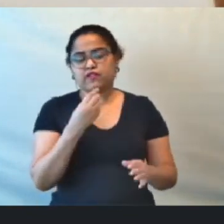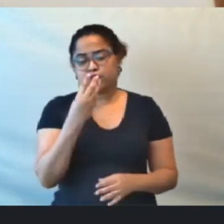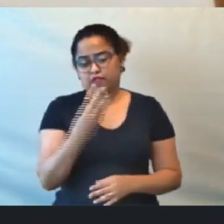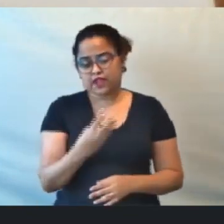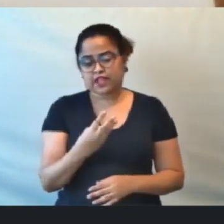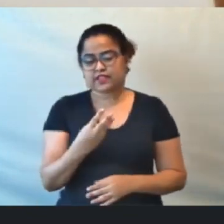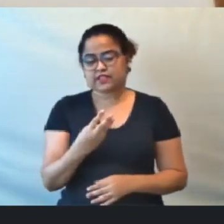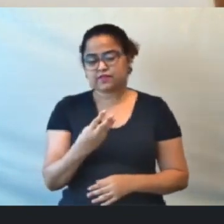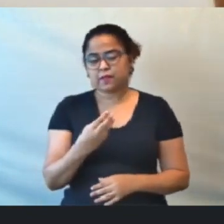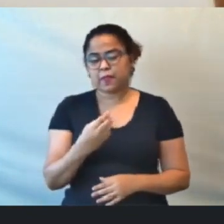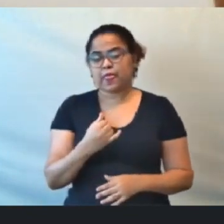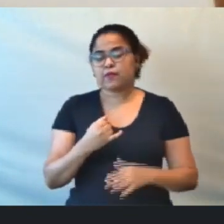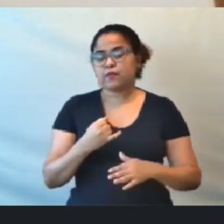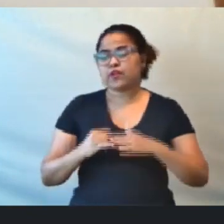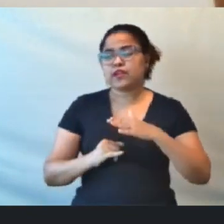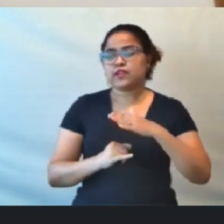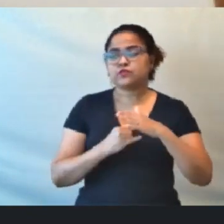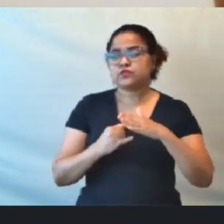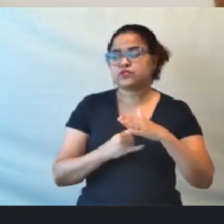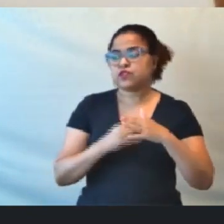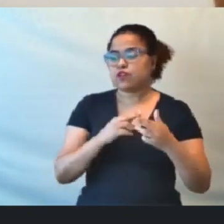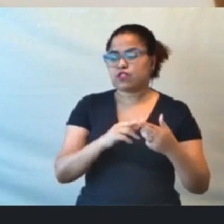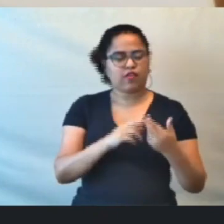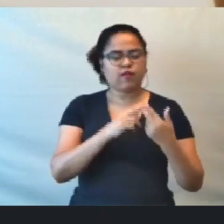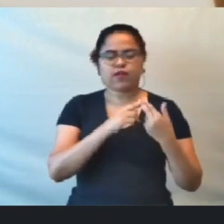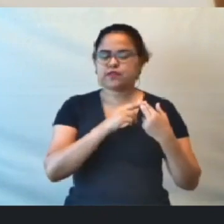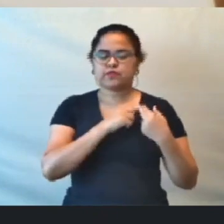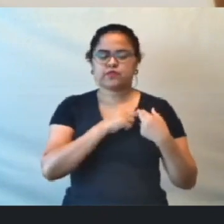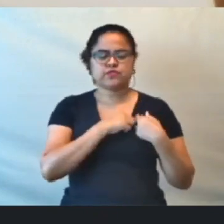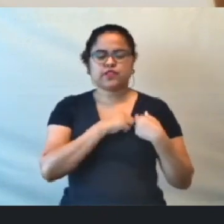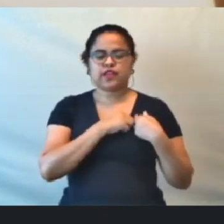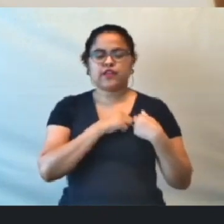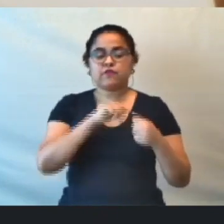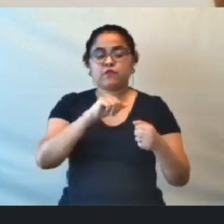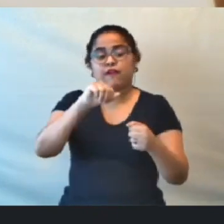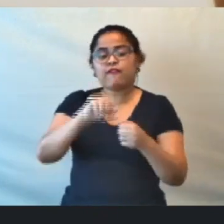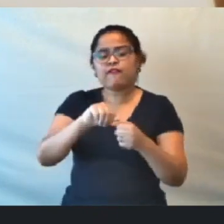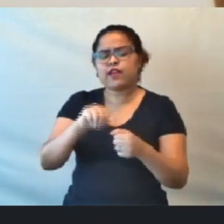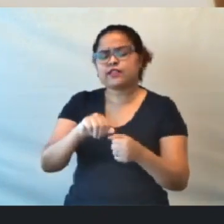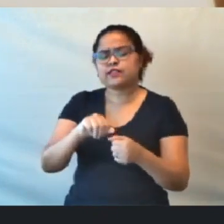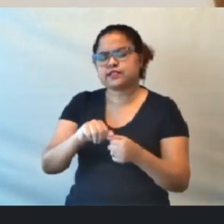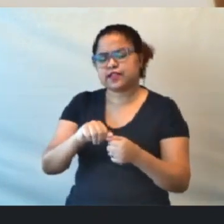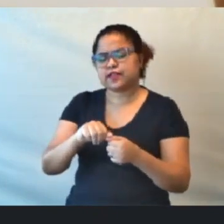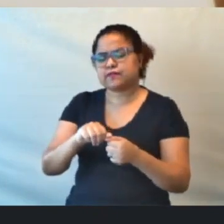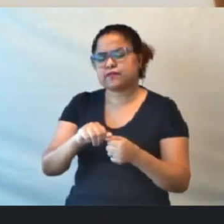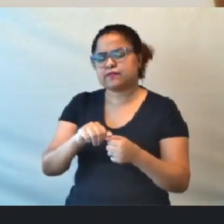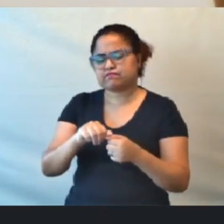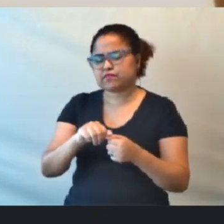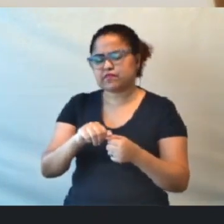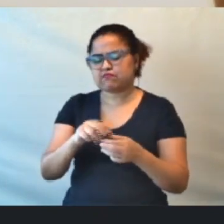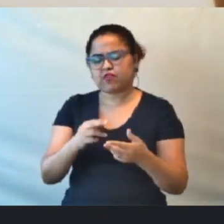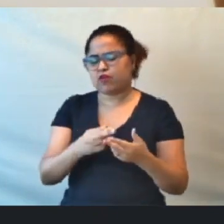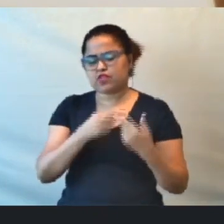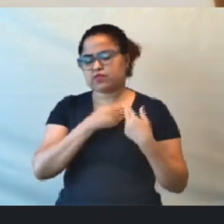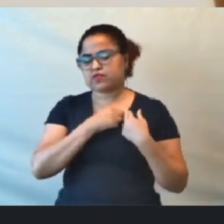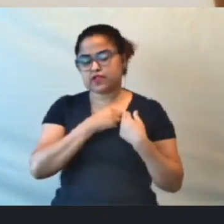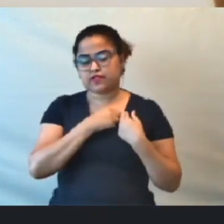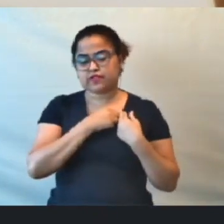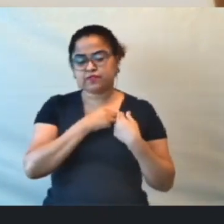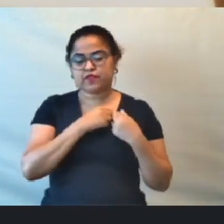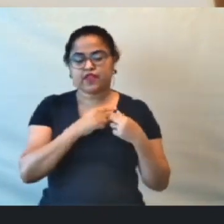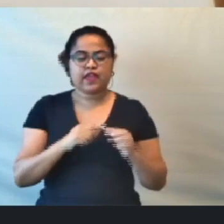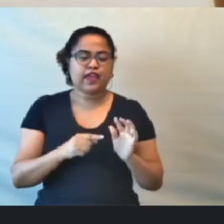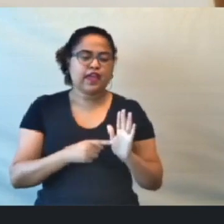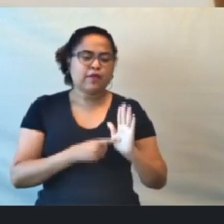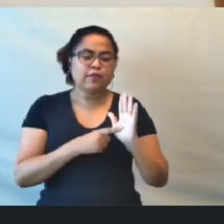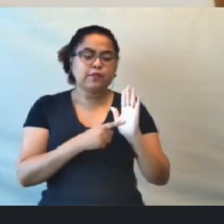responsável pela execução. Quando é execução, por exemplo, o professor Nilo representa aí, é o FMG. Então, a